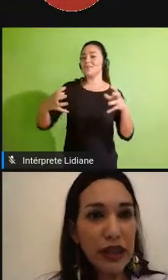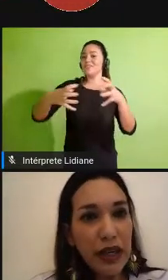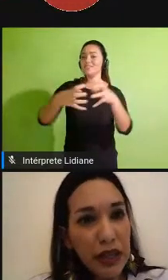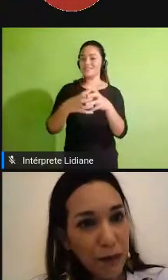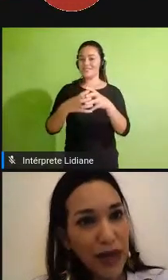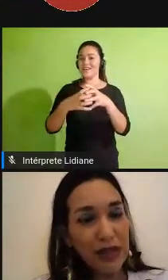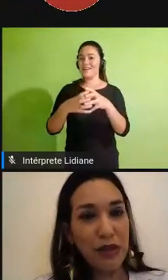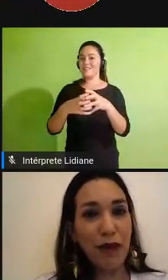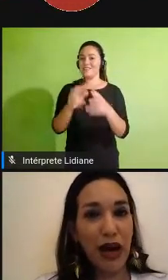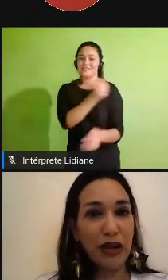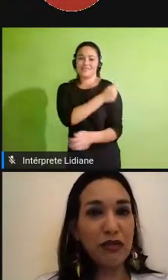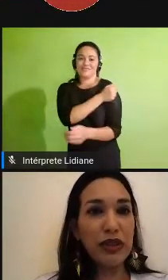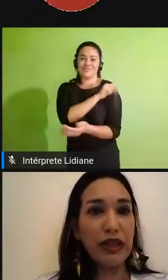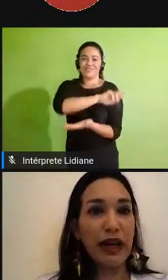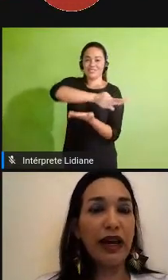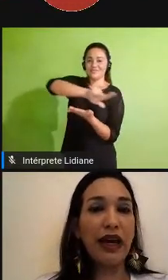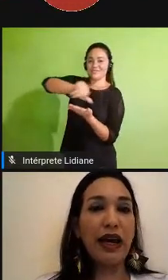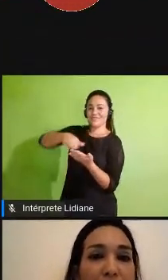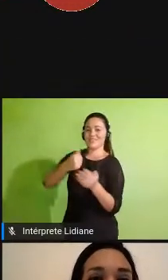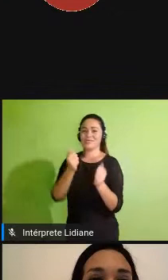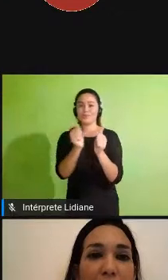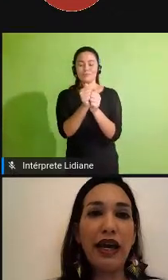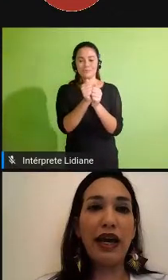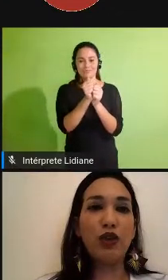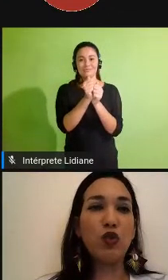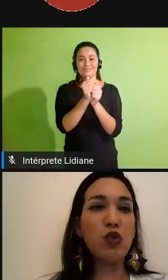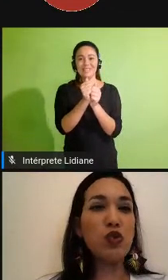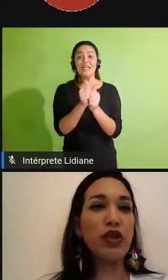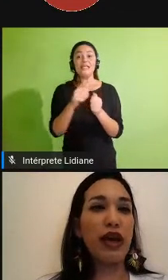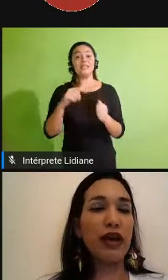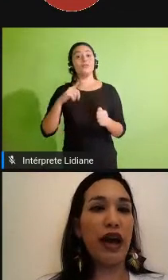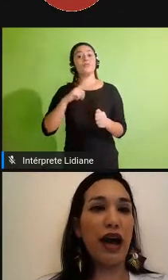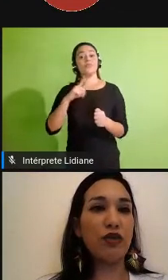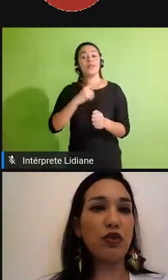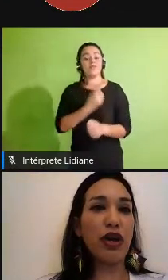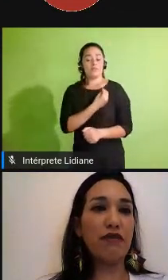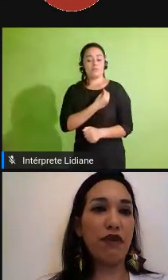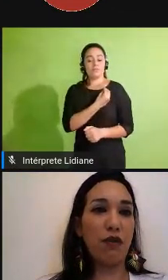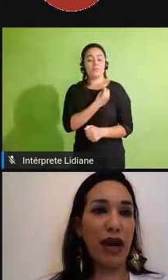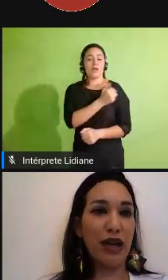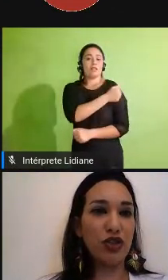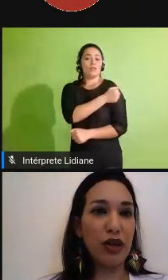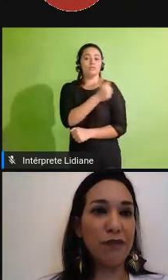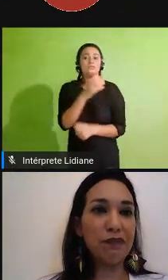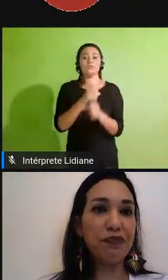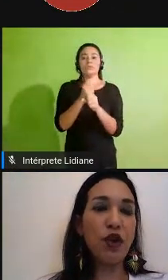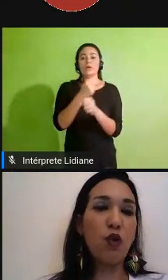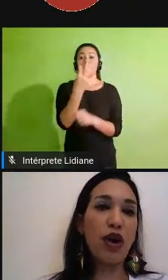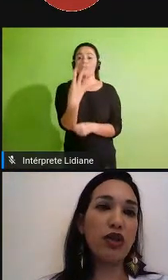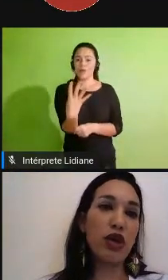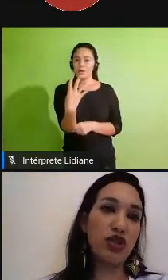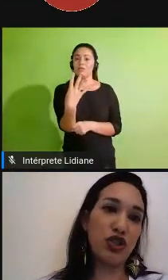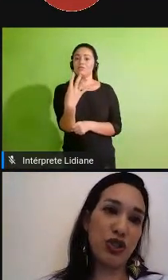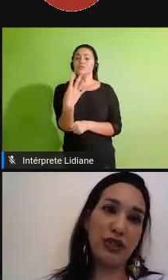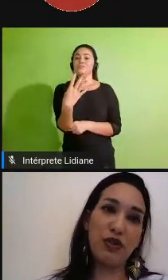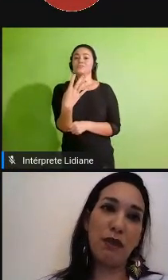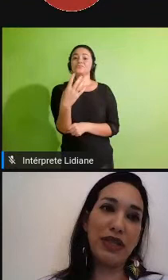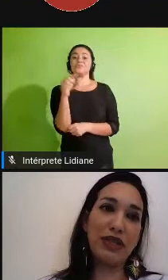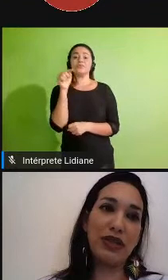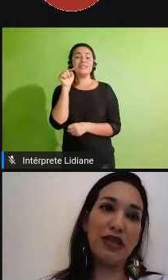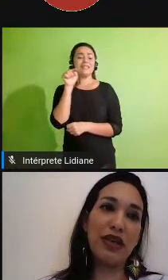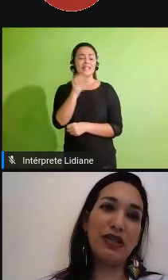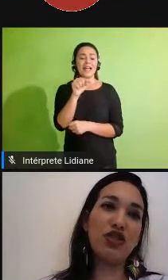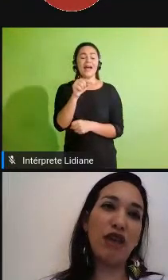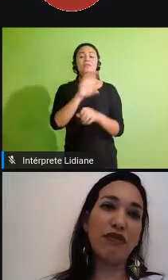estudantes que participaram, né, do curso integrado em informática. Quando a gente iniciou